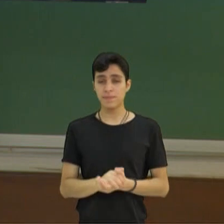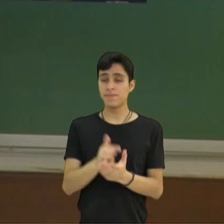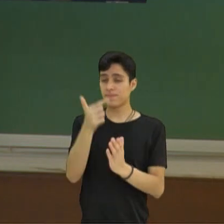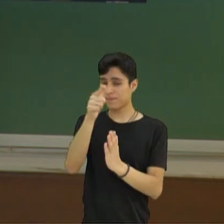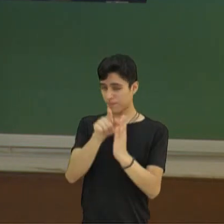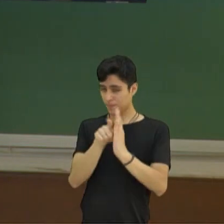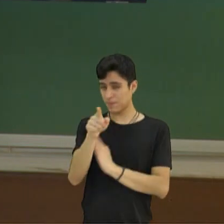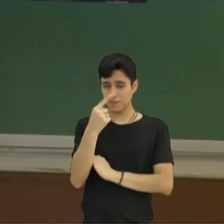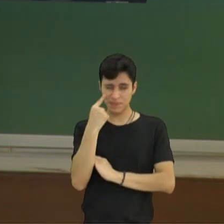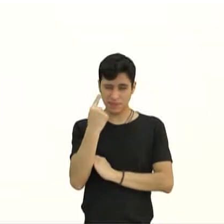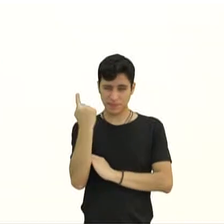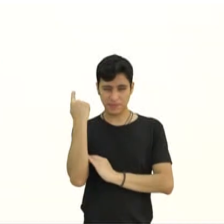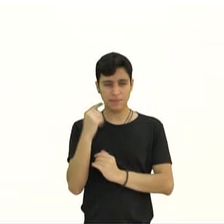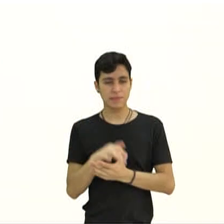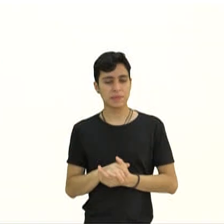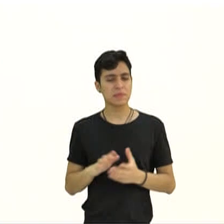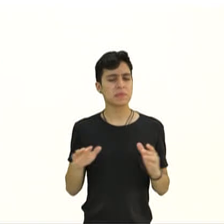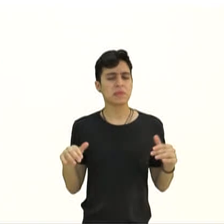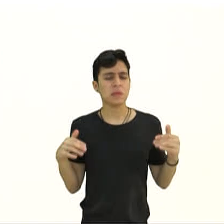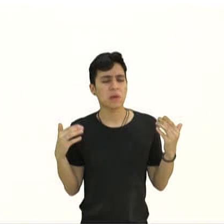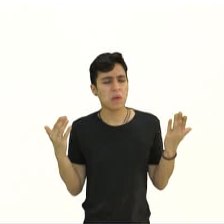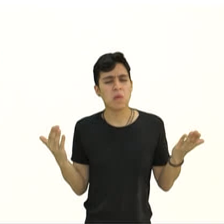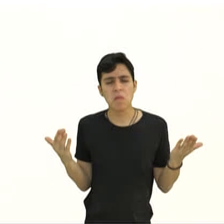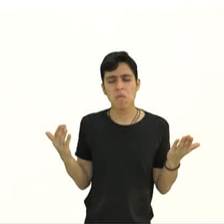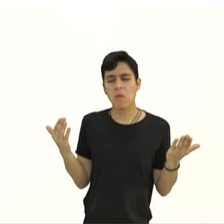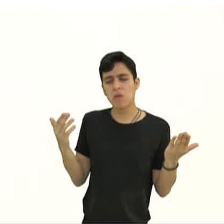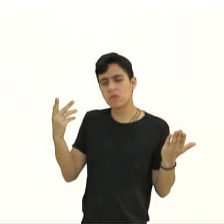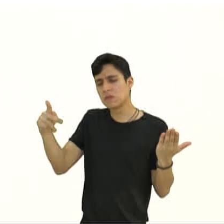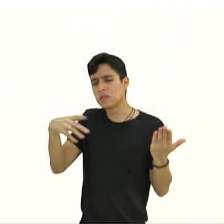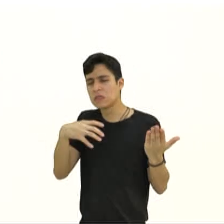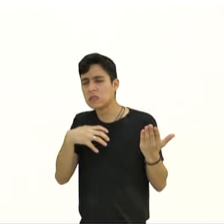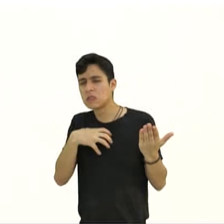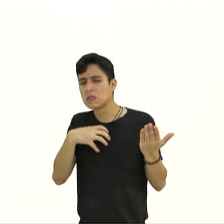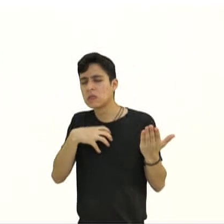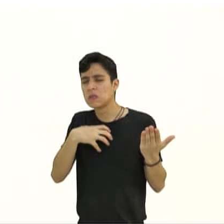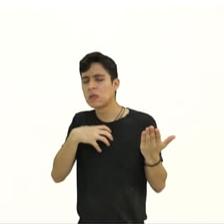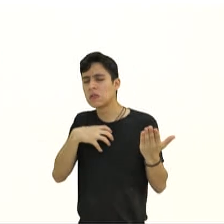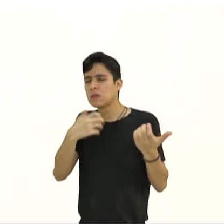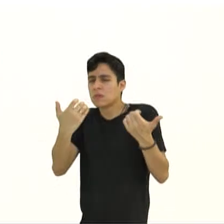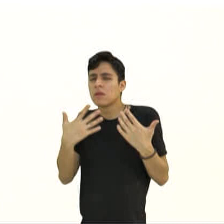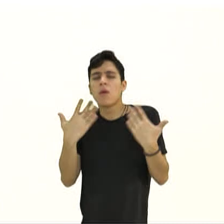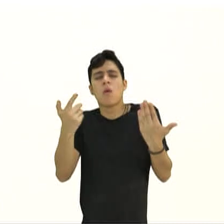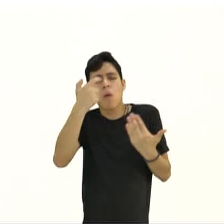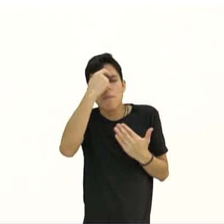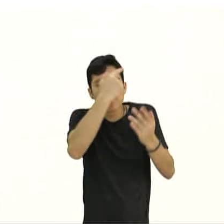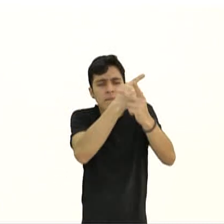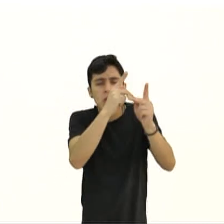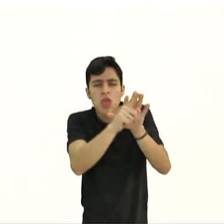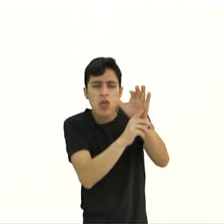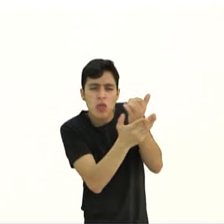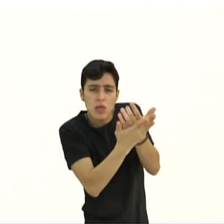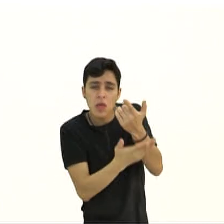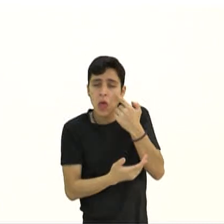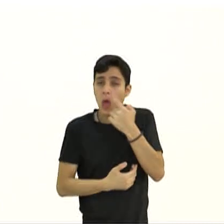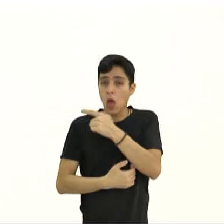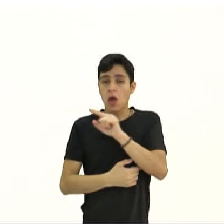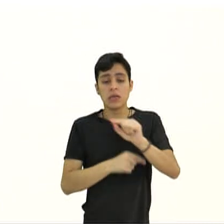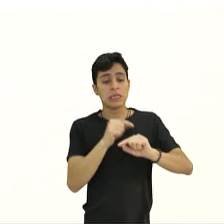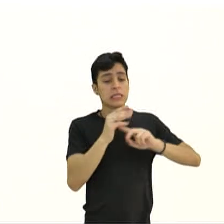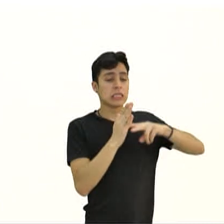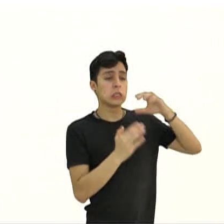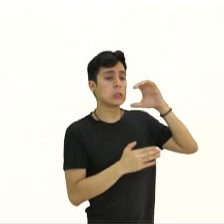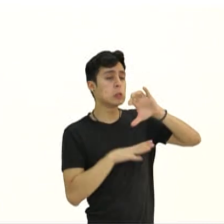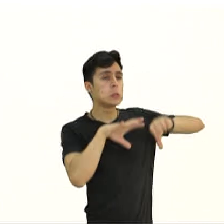mesmo trecho. Quais ações indicam uma mentalidade consumista? Letra A. Consumir, possuir tudo